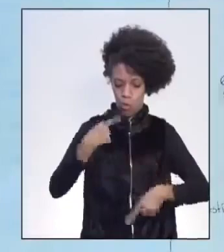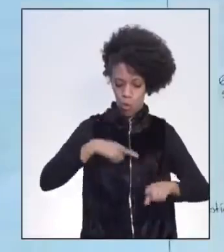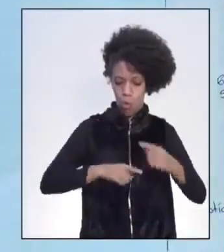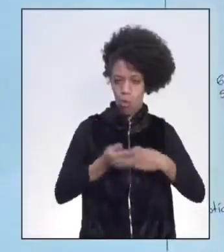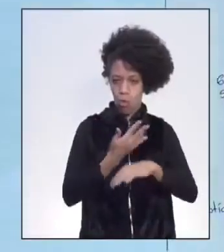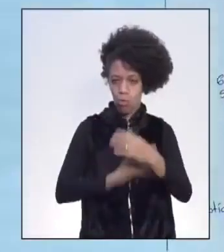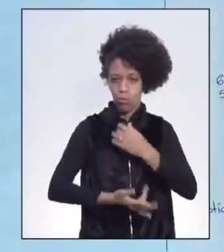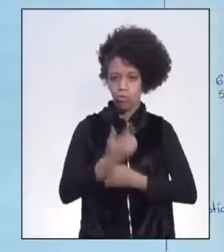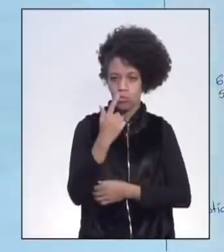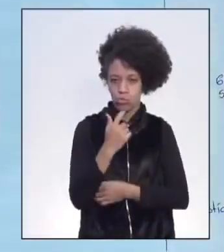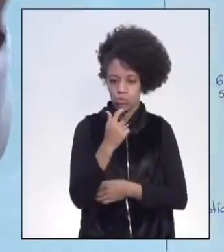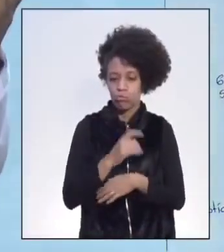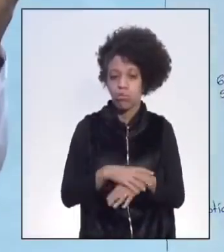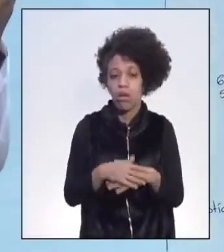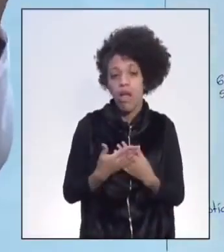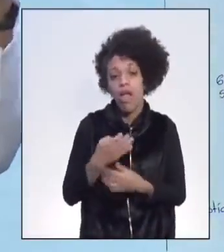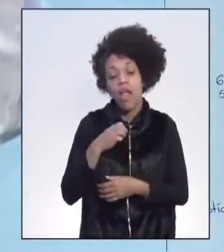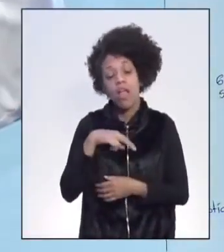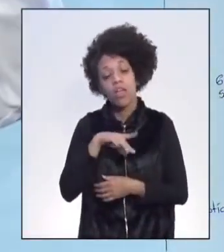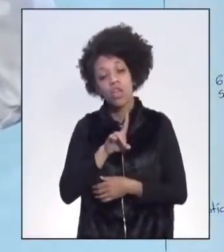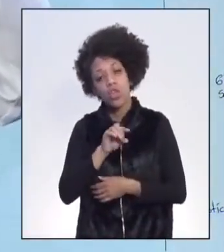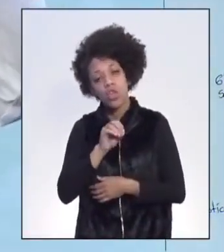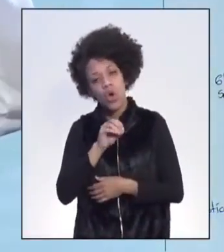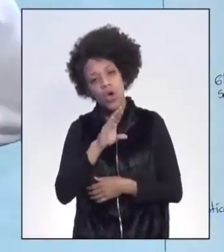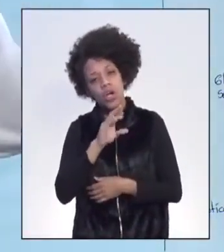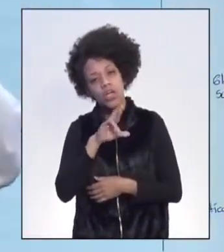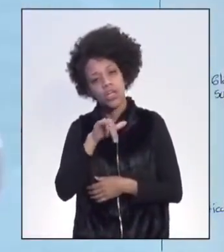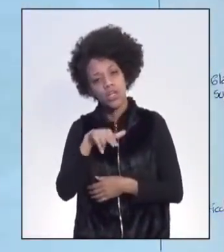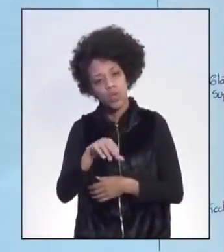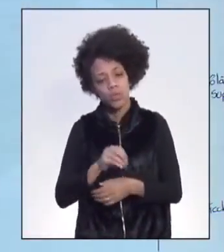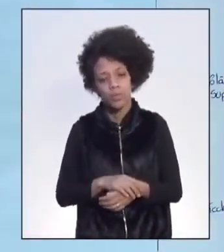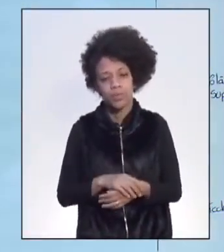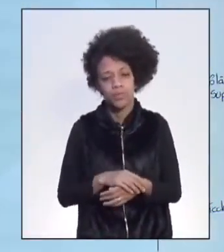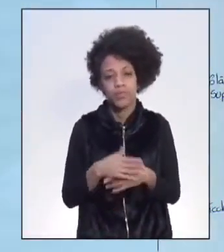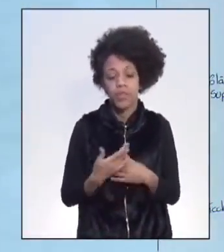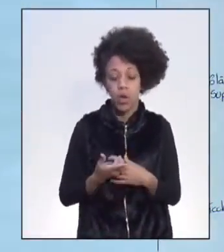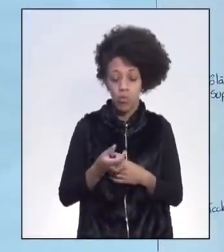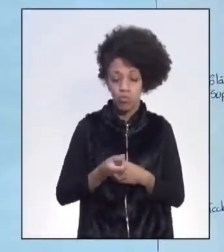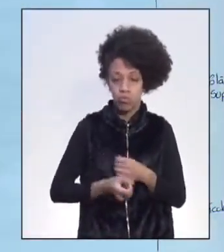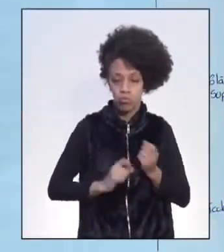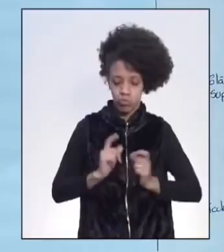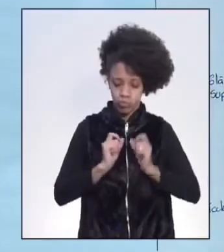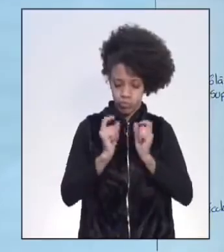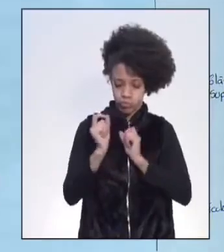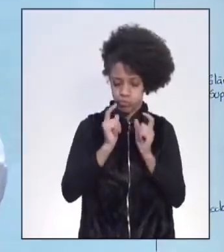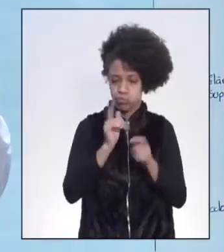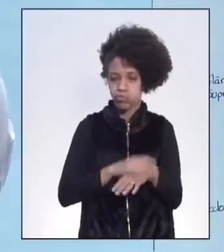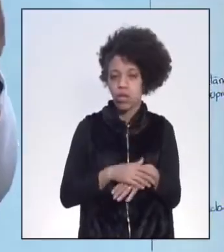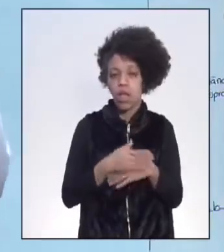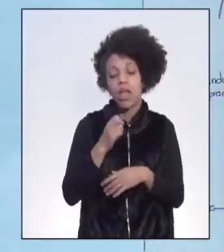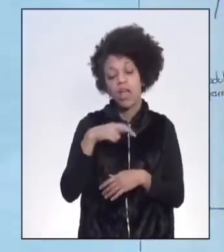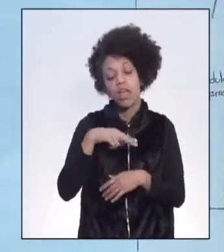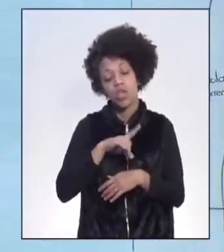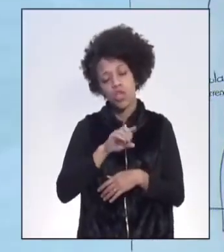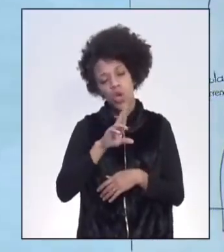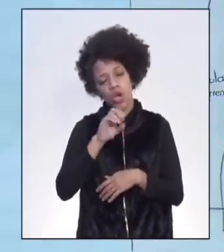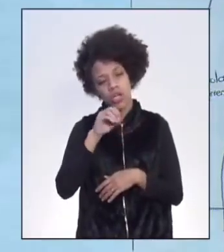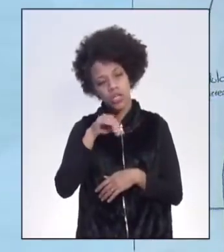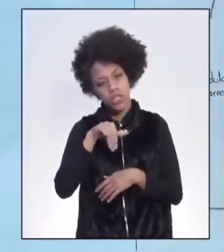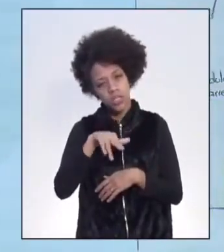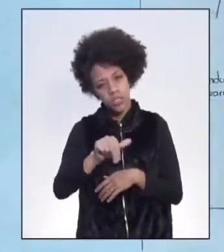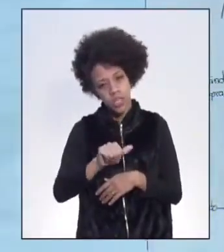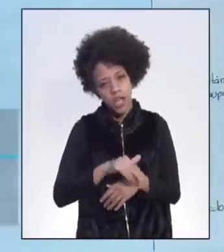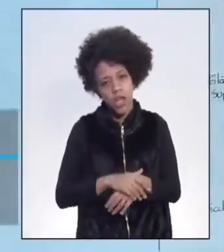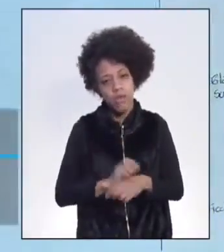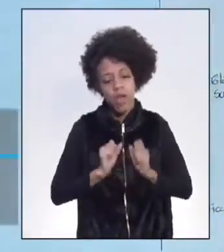do corpo, ela é endócrina. Tá? Então, liberou o hormônio lá dentro, ela é uma glândula endócrina. Quando ela joga as